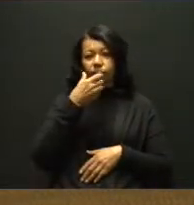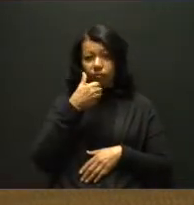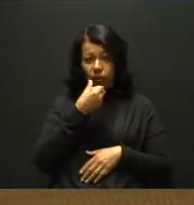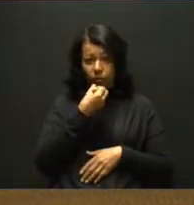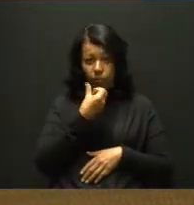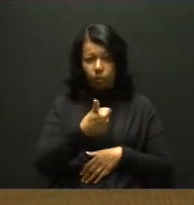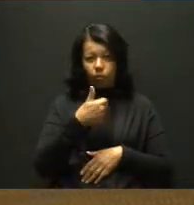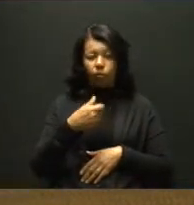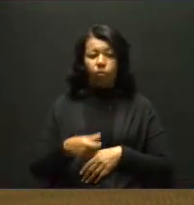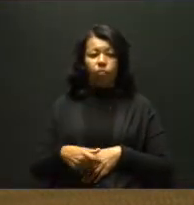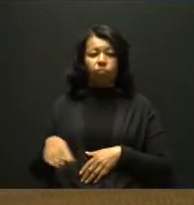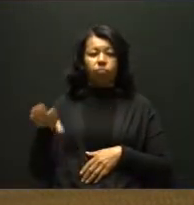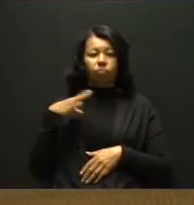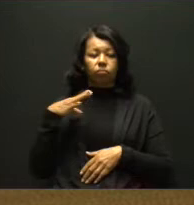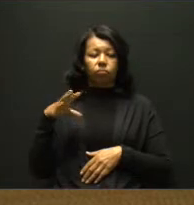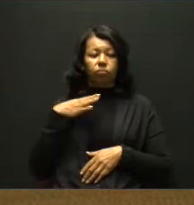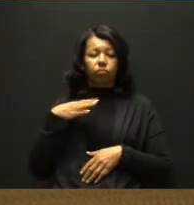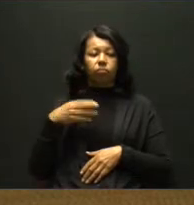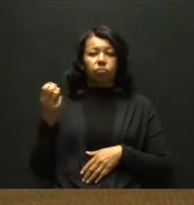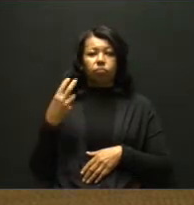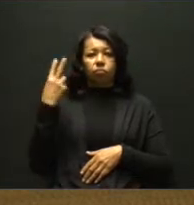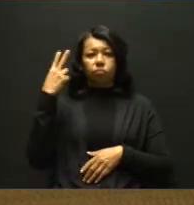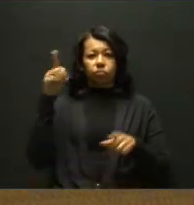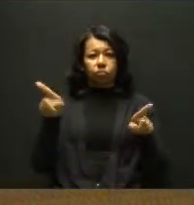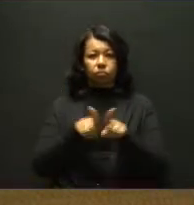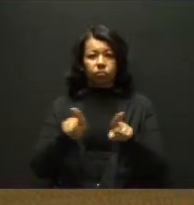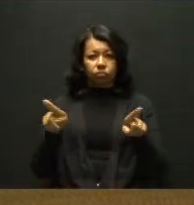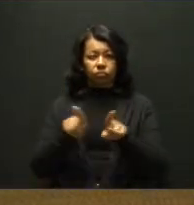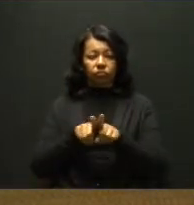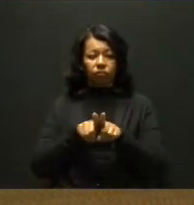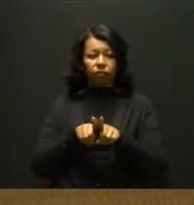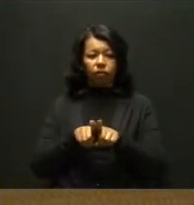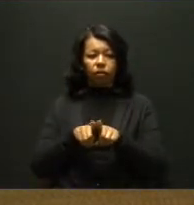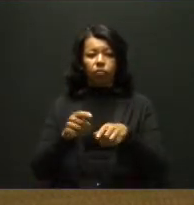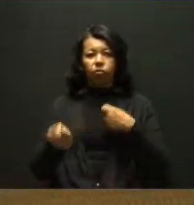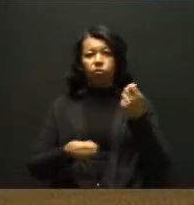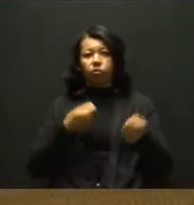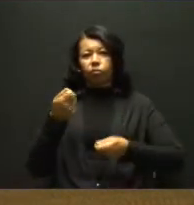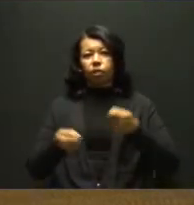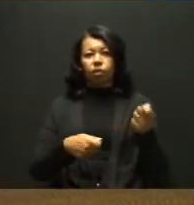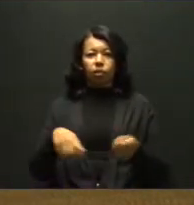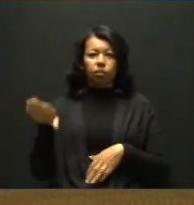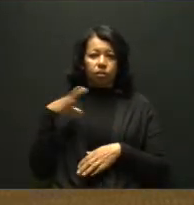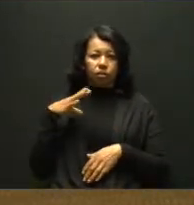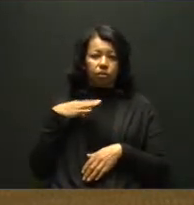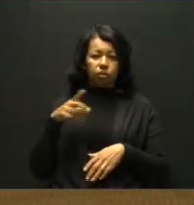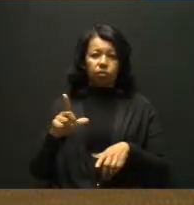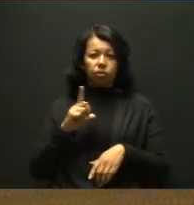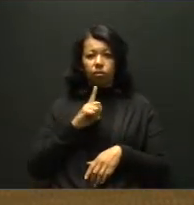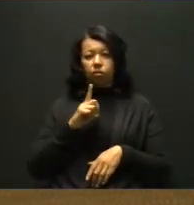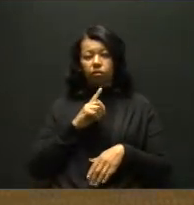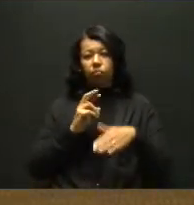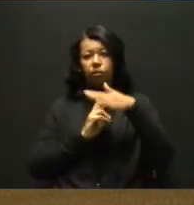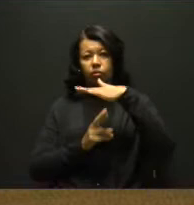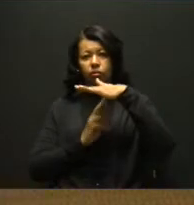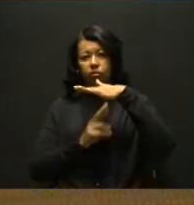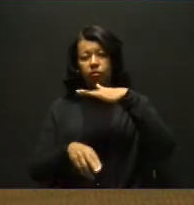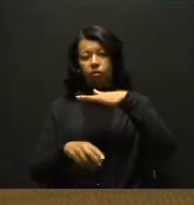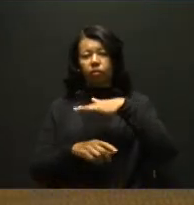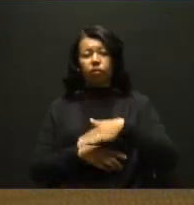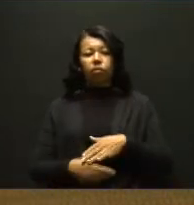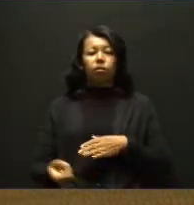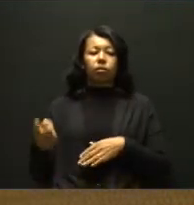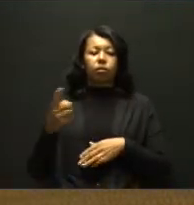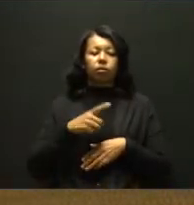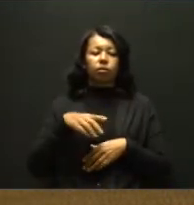cidade e vai valorizar também lançado o comércio da cidade quando temos uma rodoviária aqui no centro da cidade